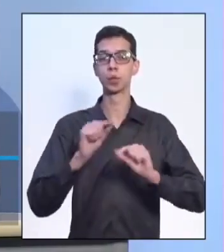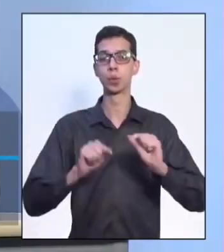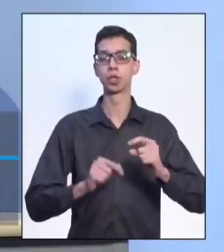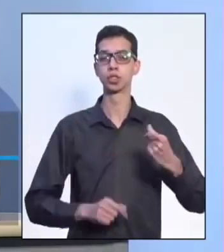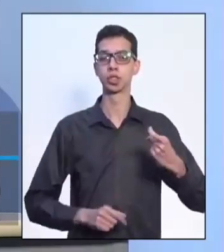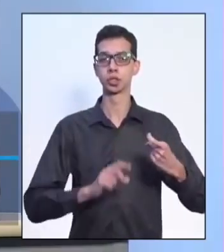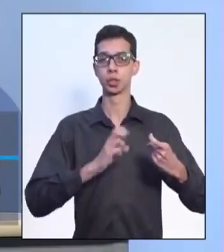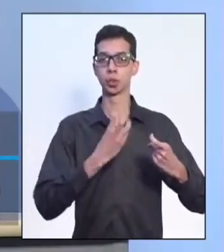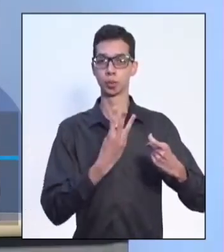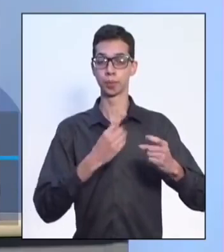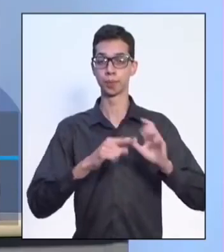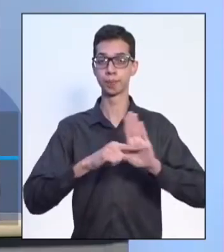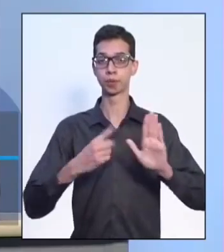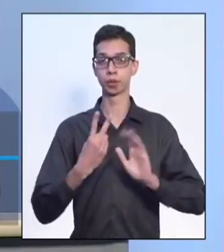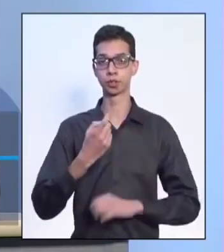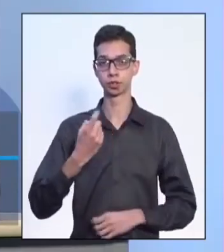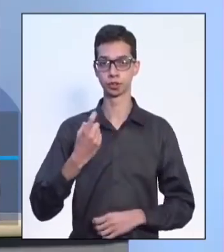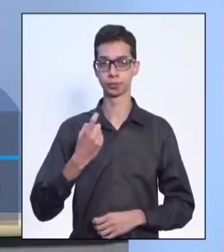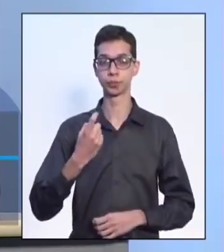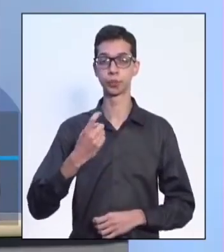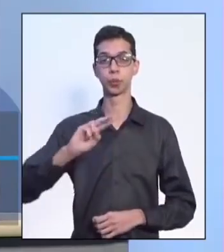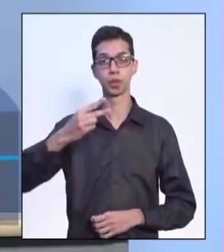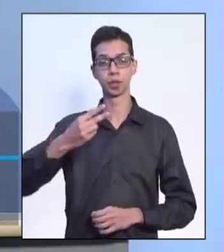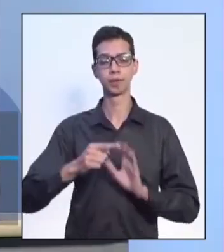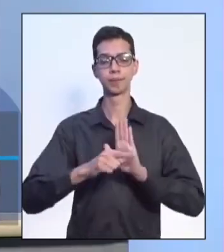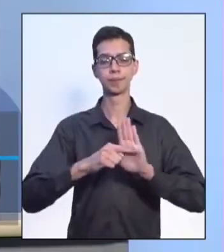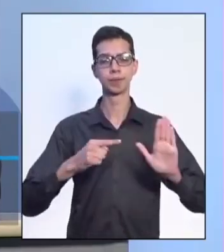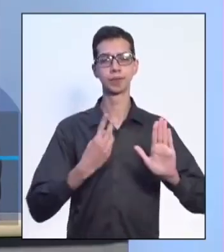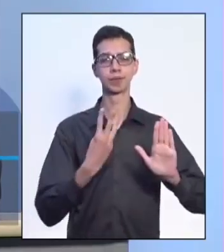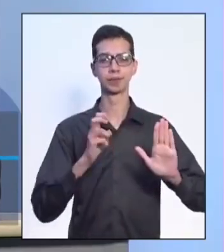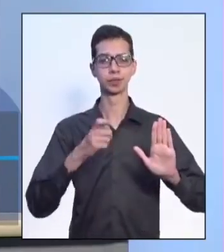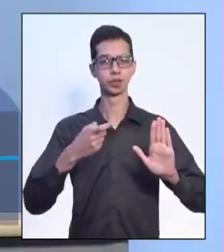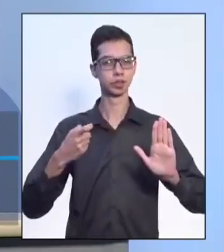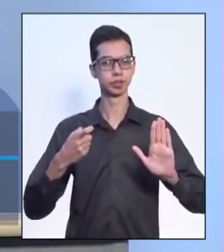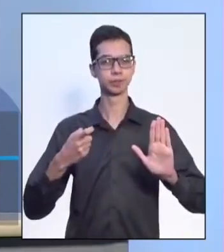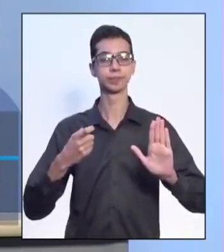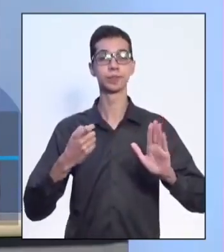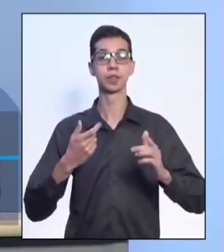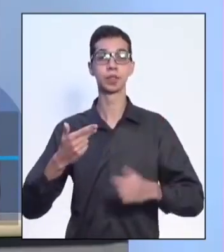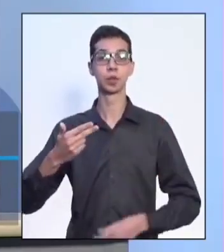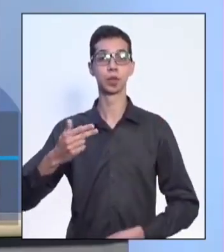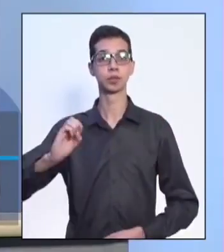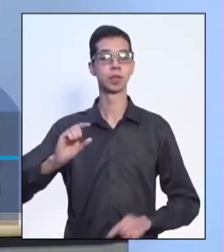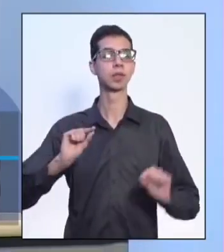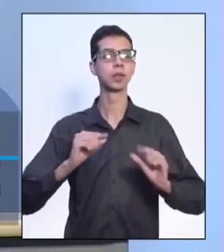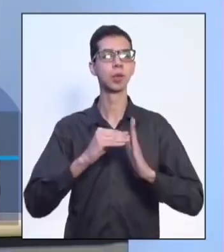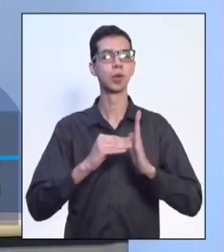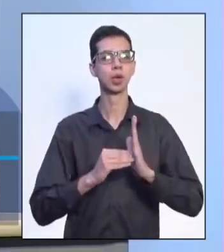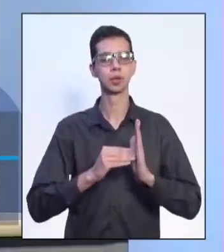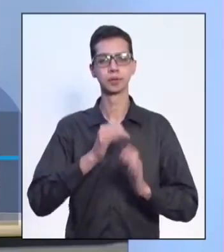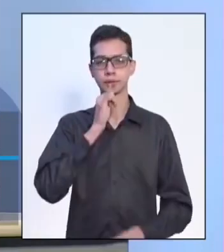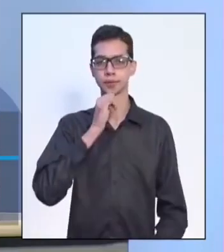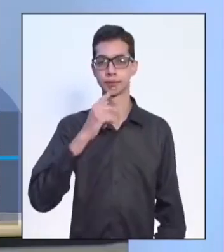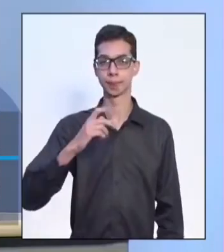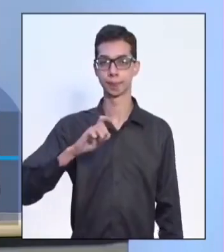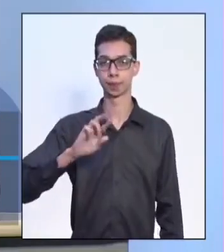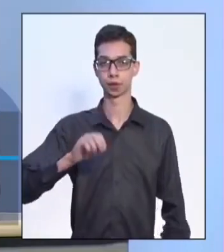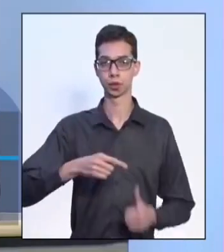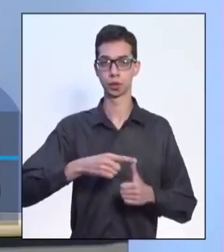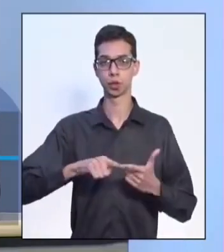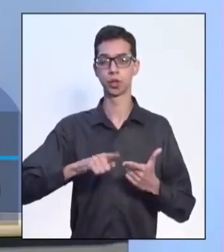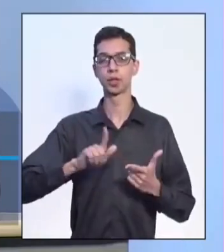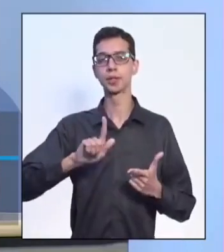menos 2x² menos 35x igual a zero. Quem, por exemplo, colocou isso, professora? O Pedro, o Guilherme,